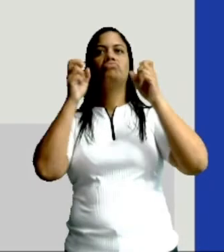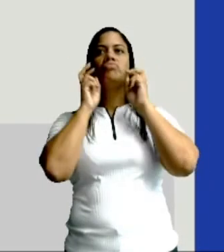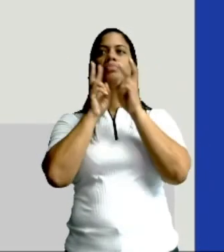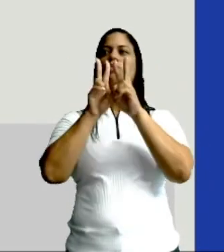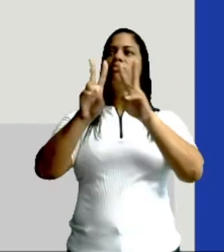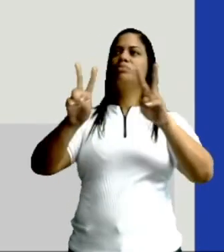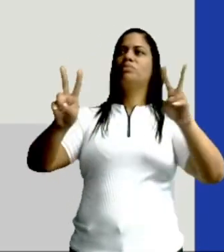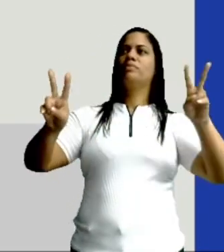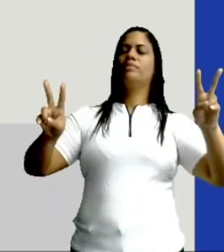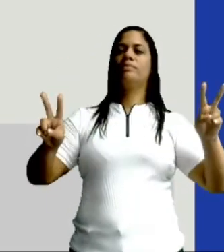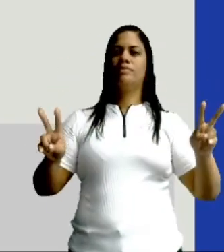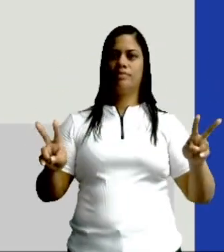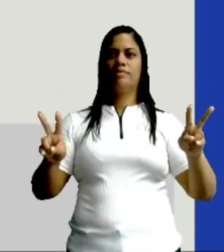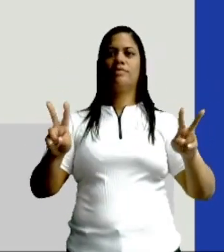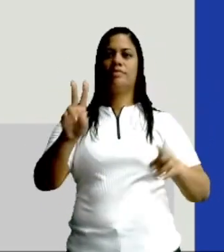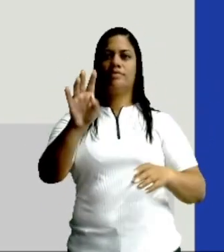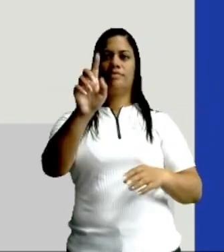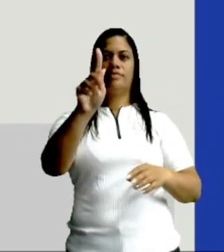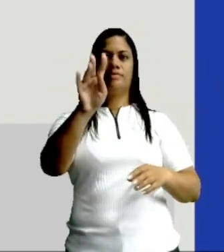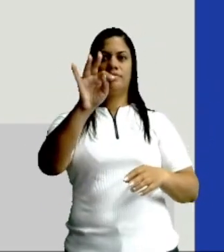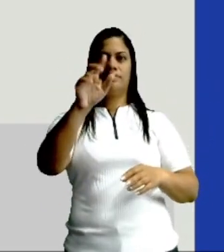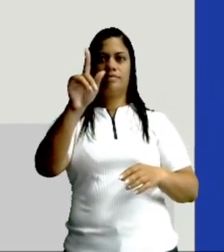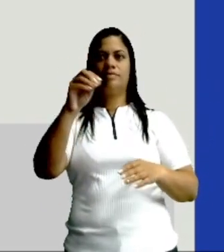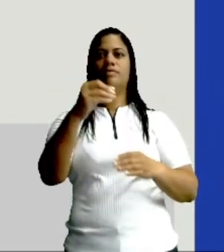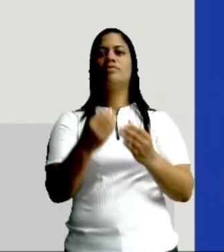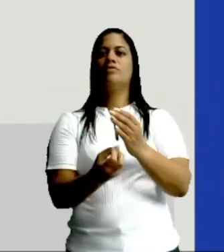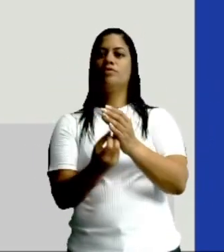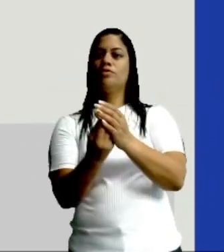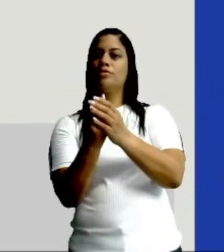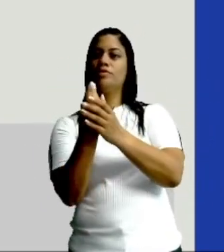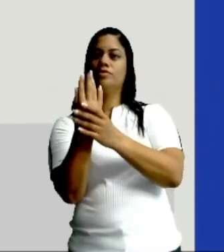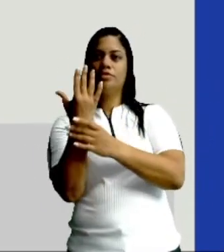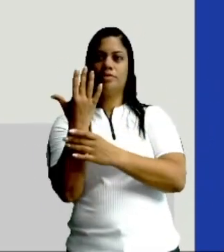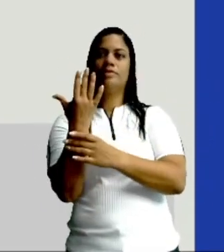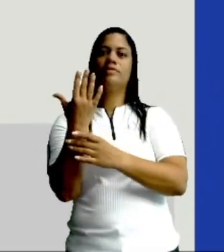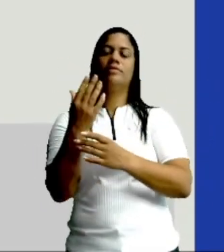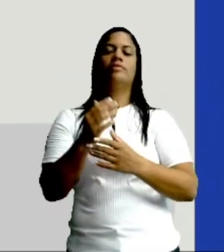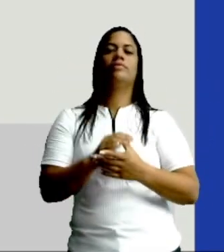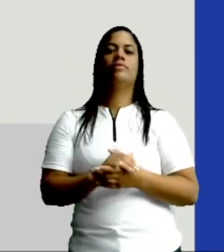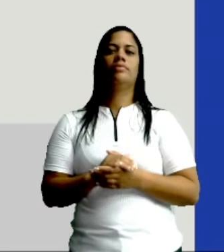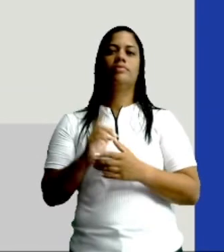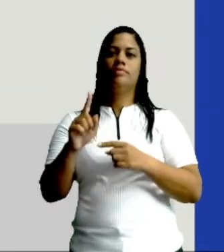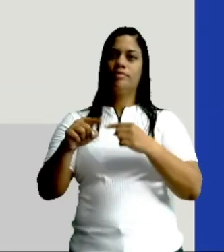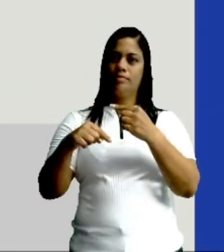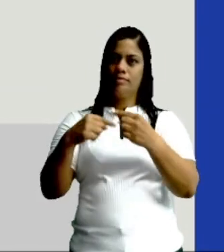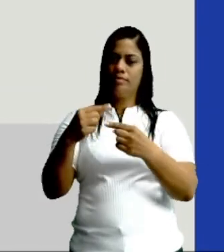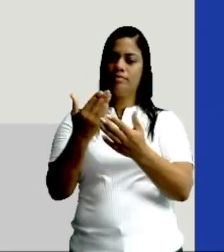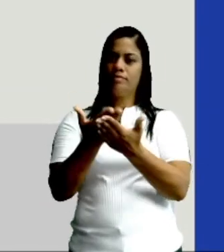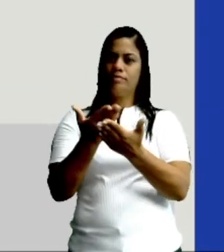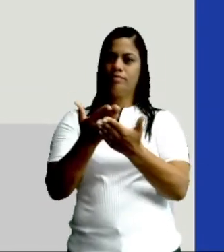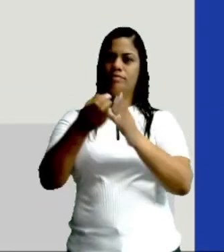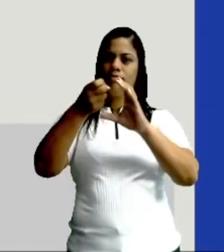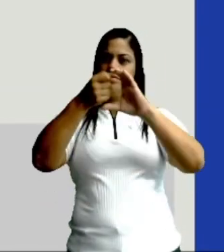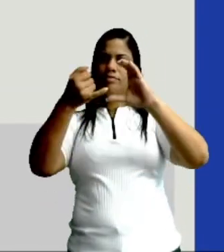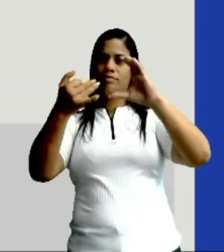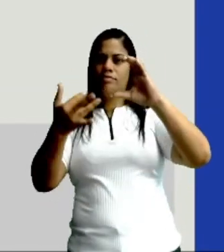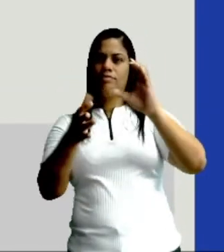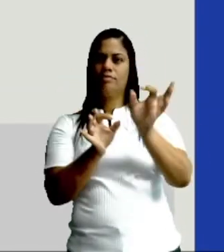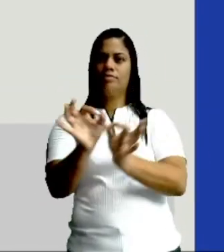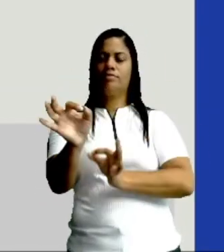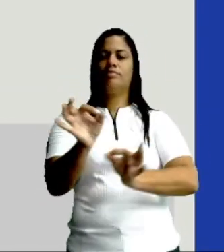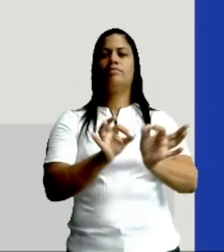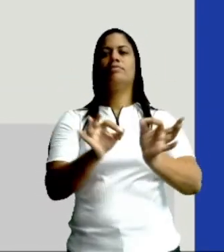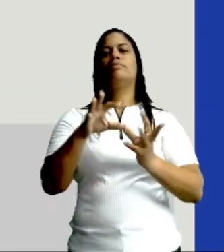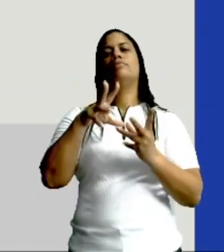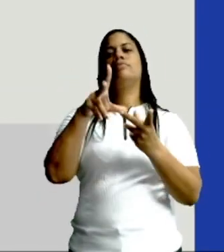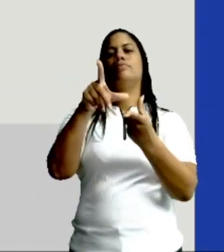destacam visualmente são as vegetações, são as plantas. A seguir, algumas características das principais formações